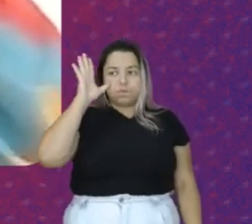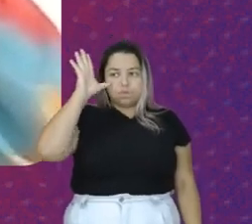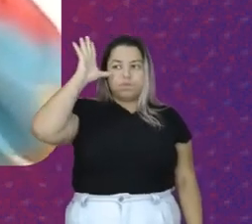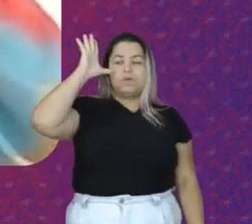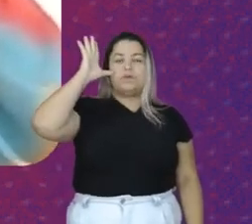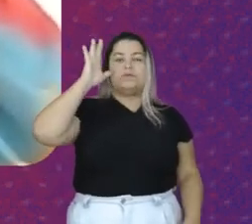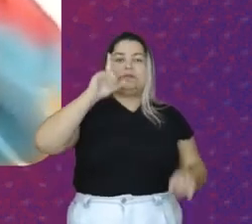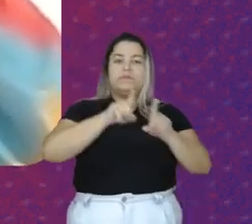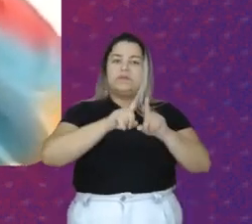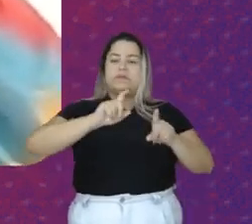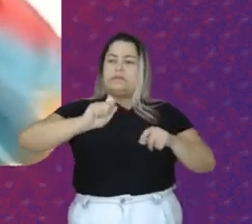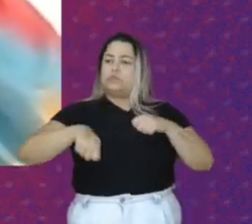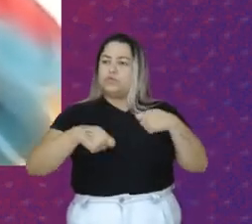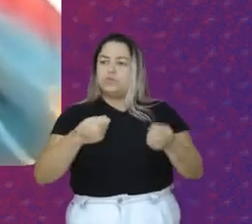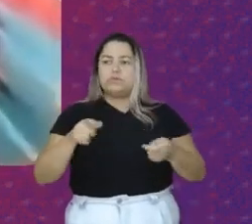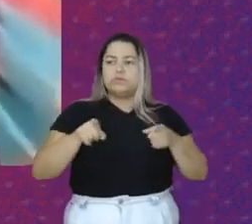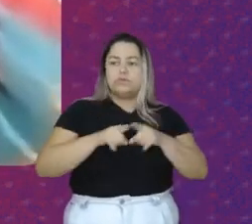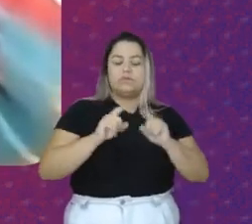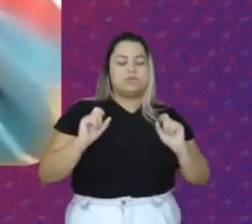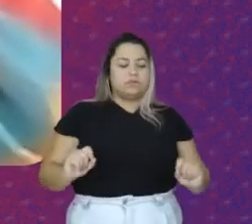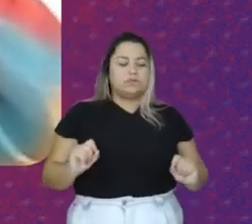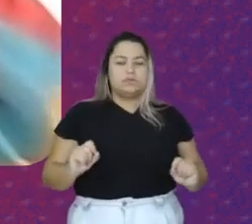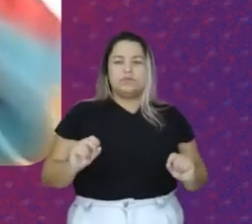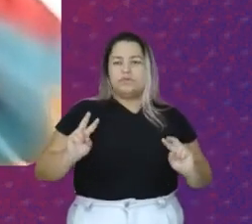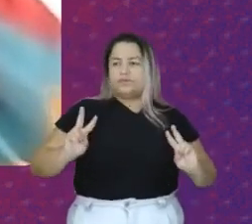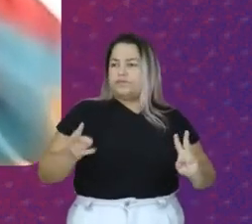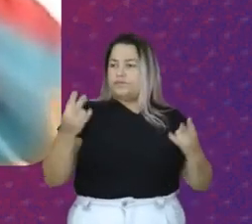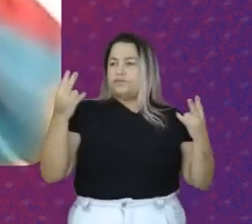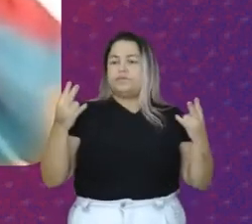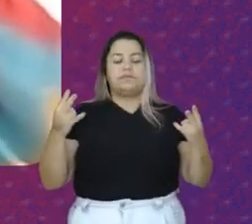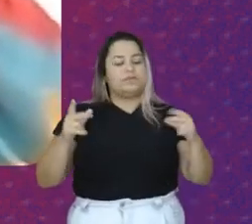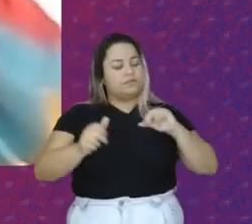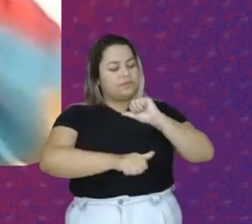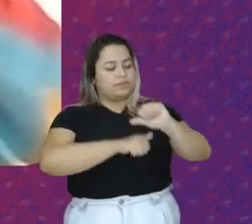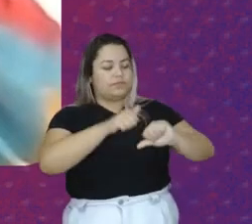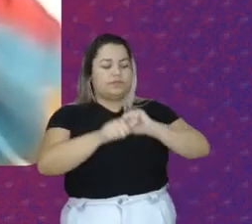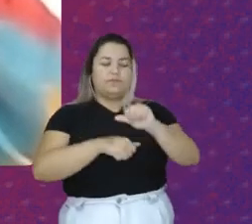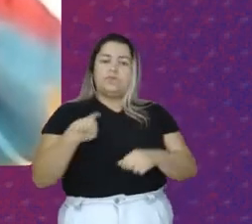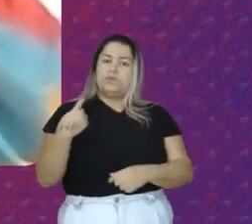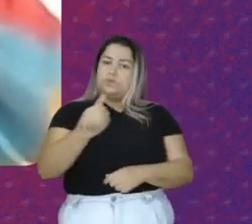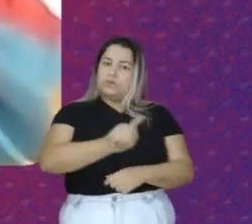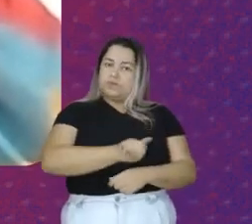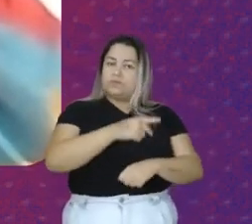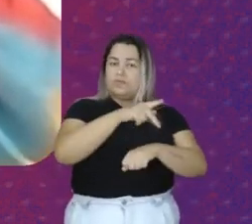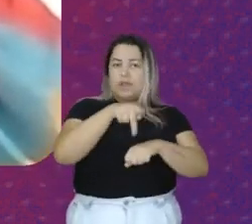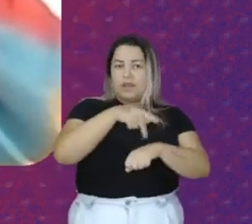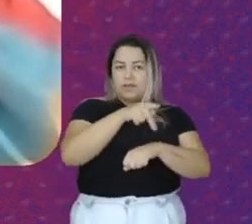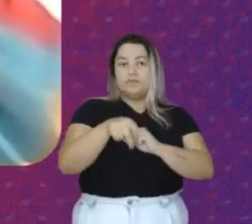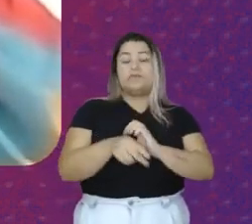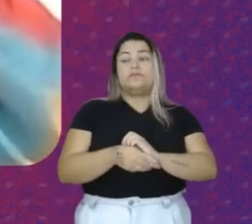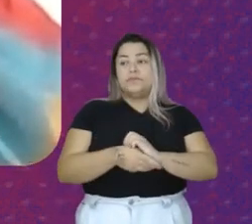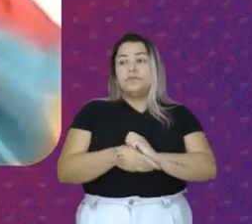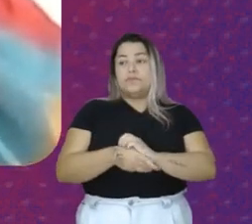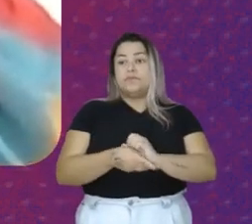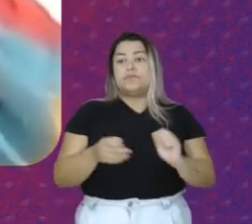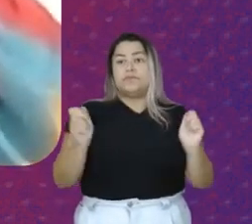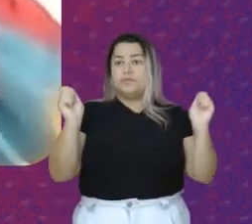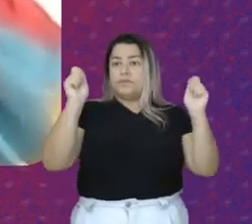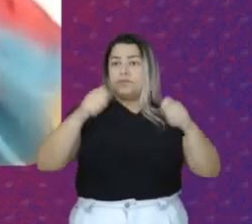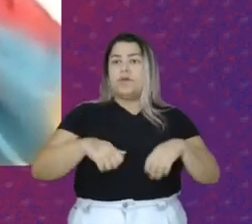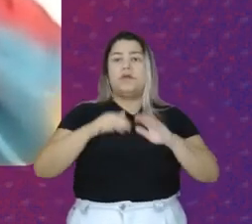símbolos valorizados é central para a transformação também do nosso país. E acho que nós vamos precisar avançar numa